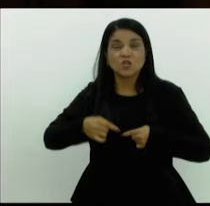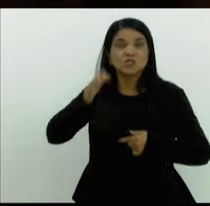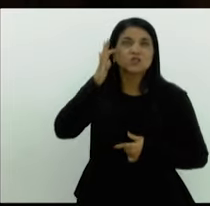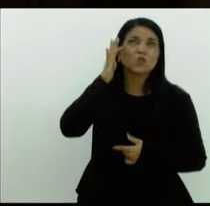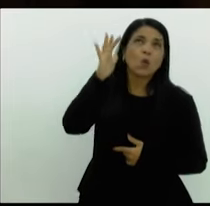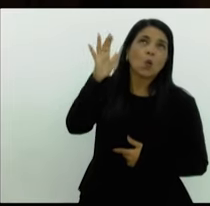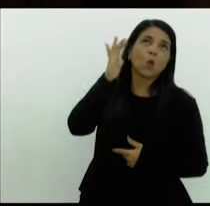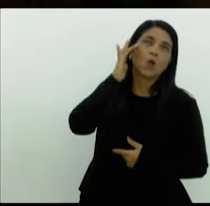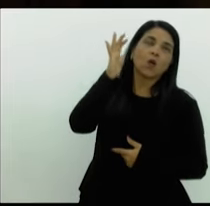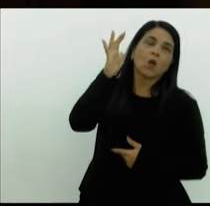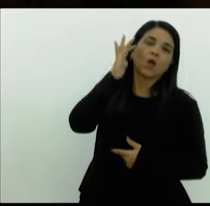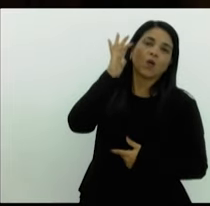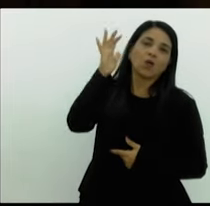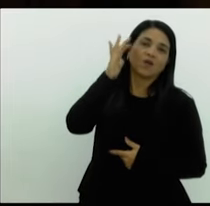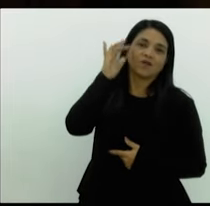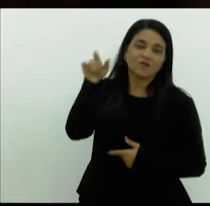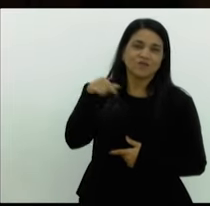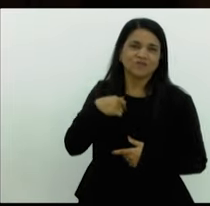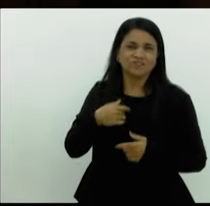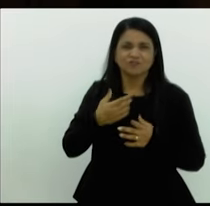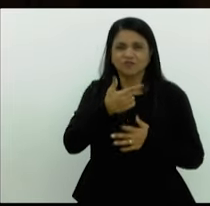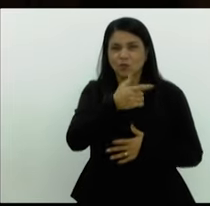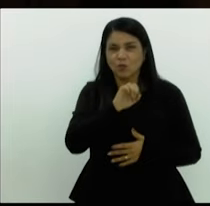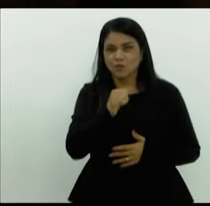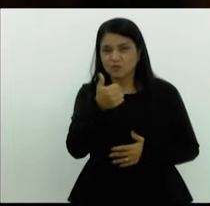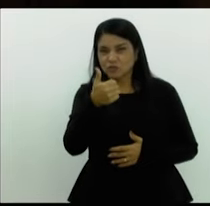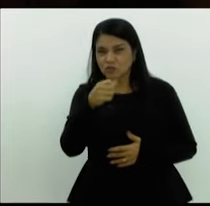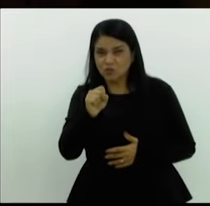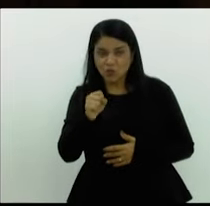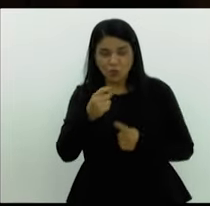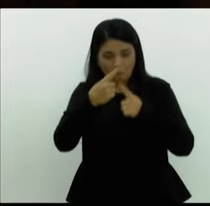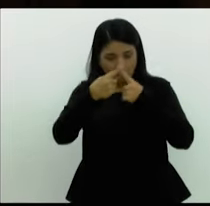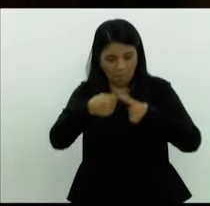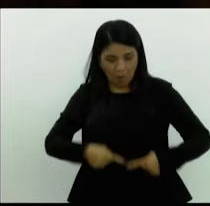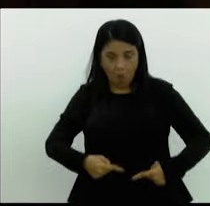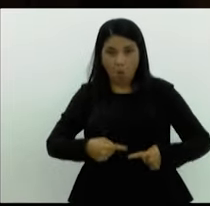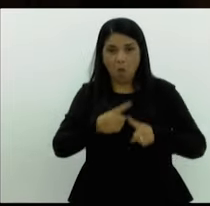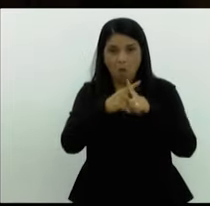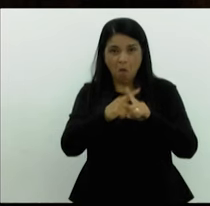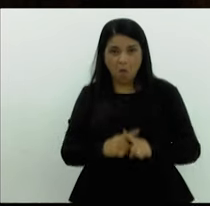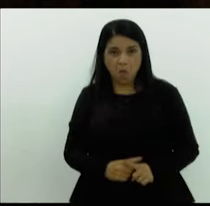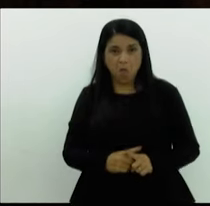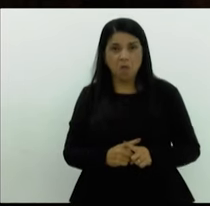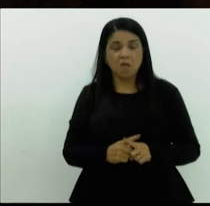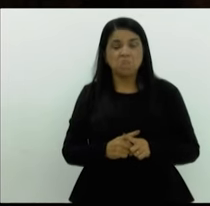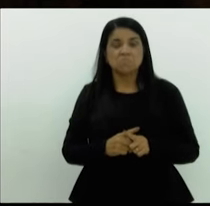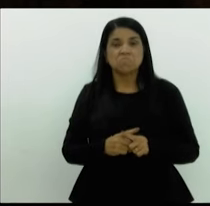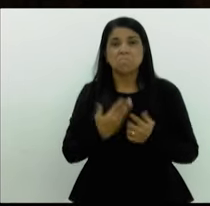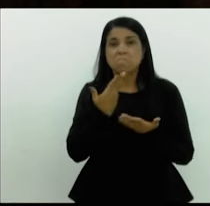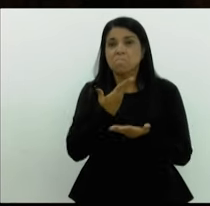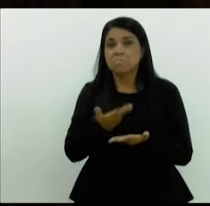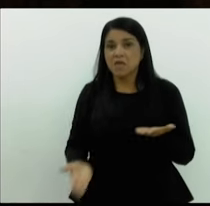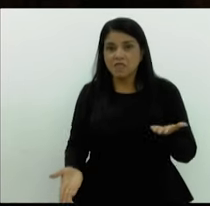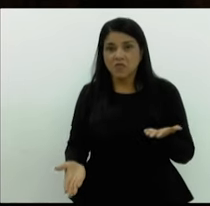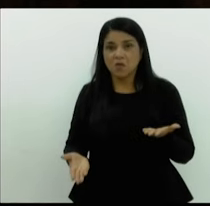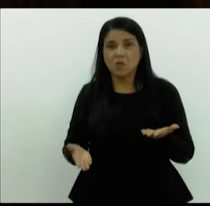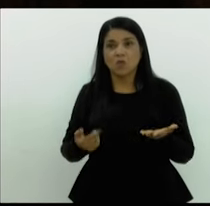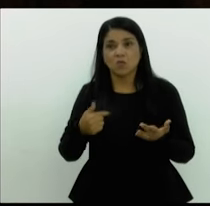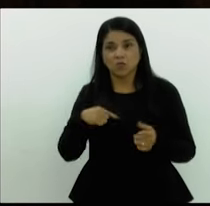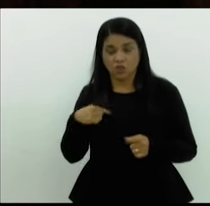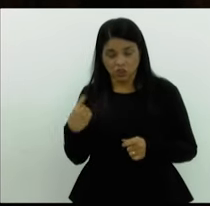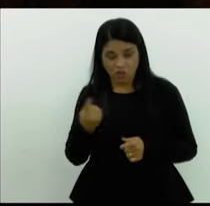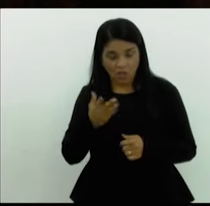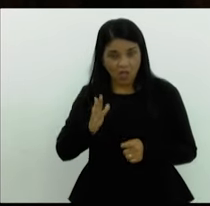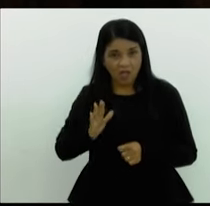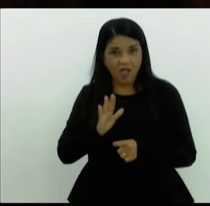dourado. Ele tomou uma surra em 2018 e foi derrotado nas urnas, com a nossa ajuda, diga-se de passagem. Temos uma vitória